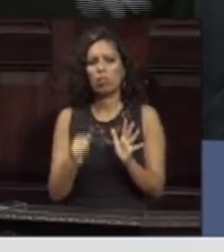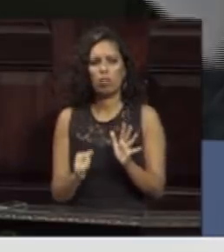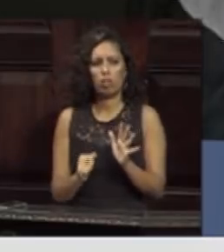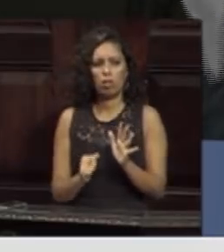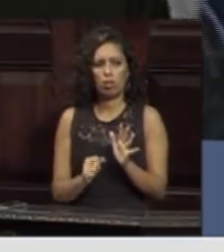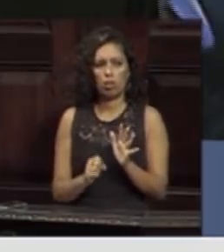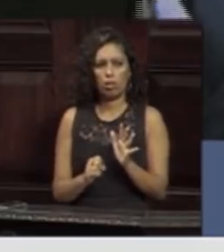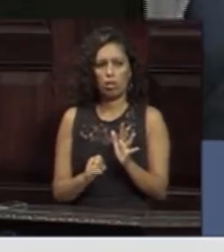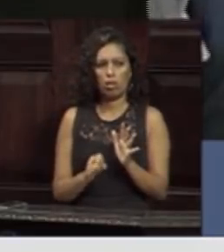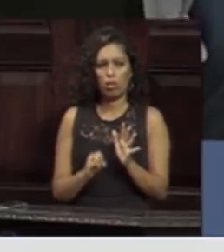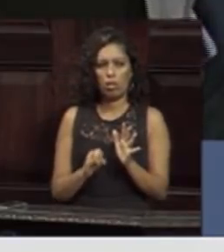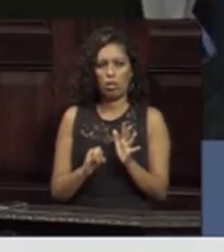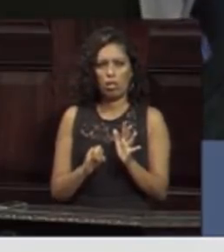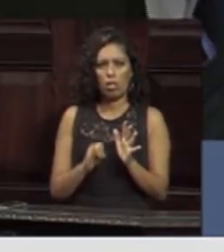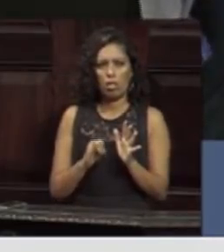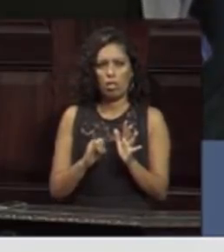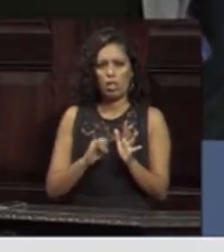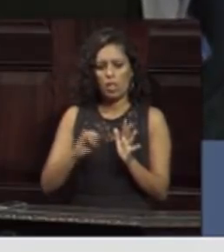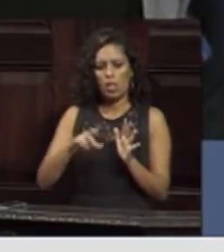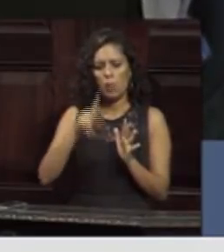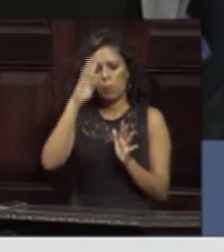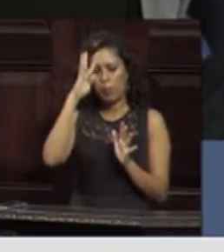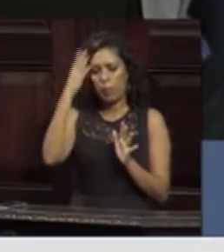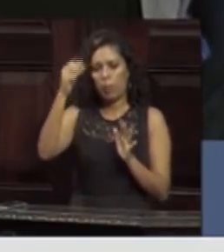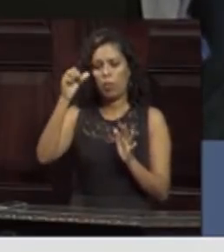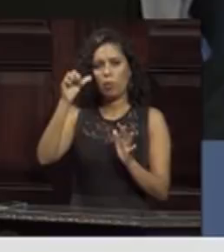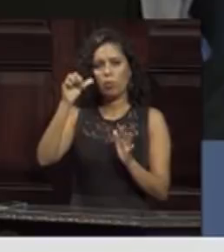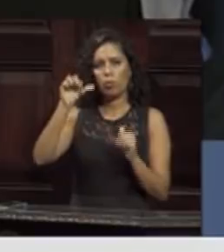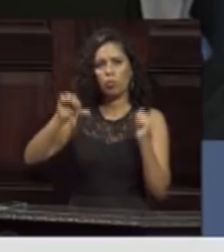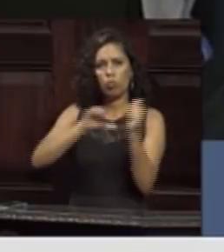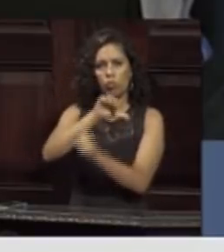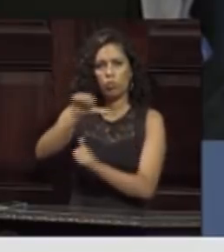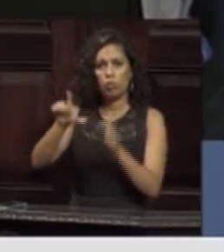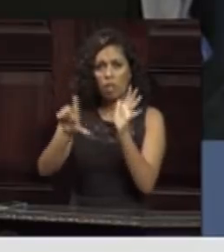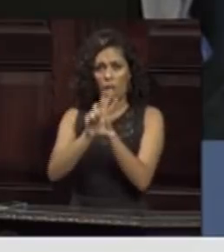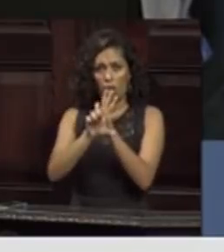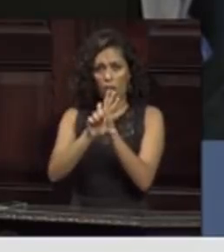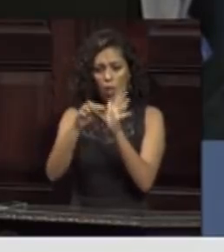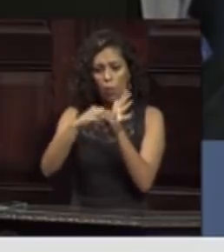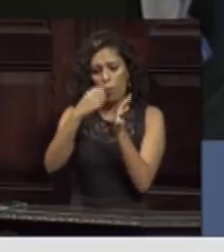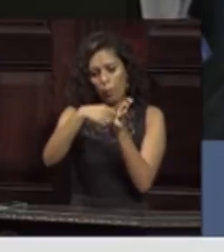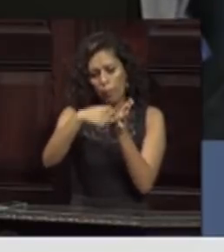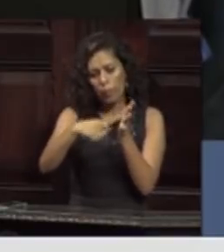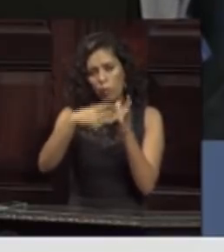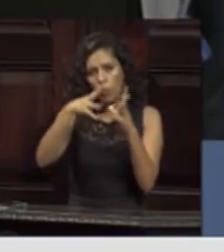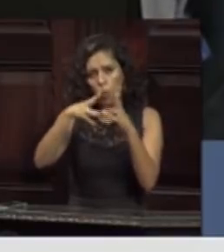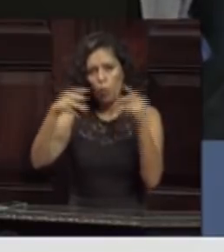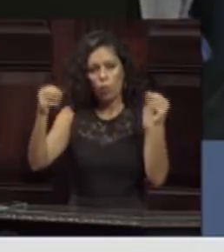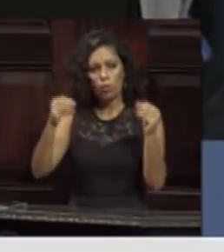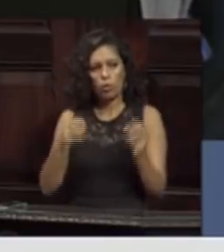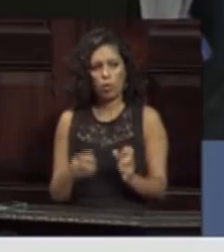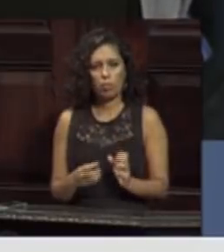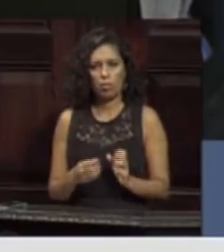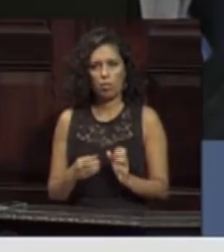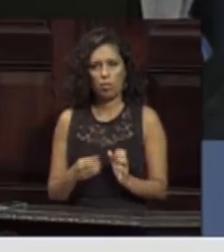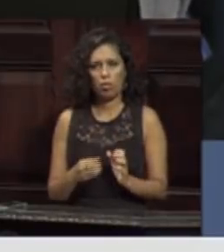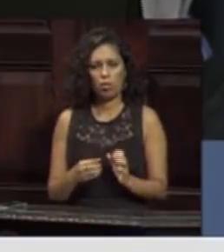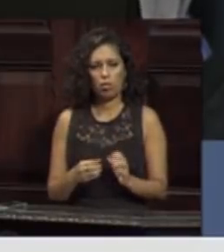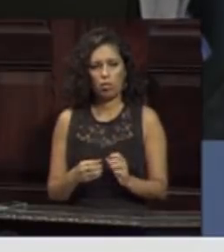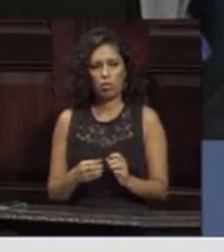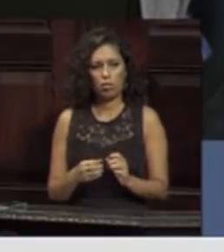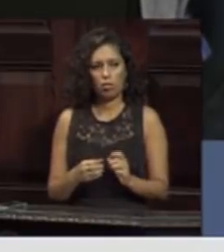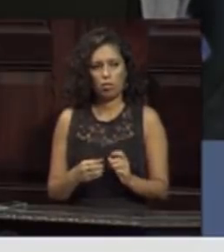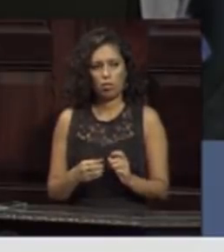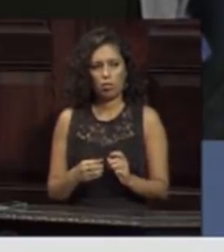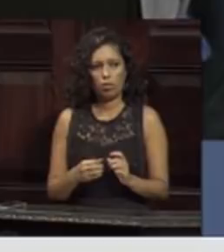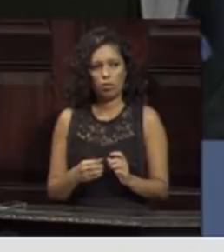a justificativa evapora. Então ele está trazendo na única emenda que apresentou, deputado Luiz Paulo, a